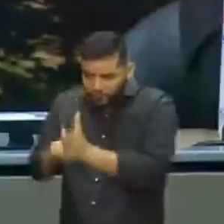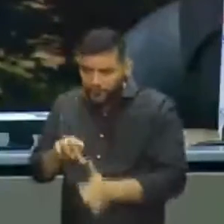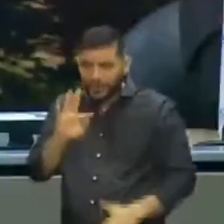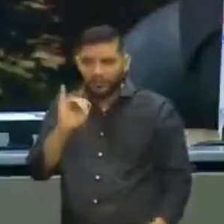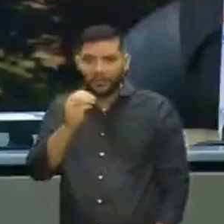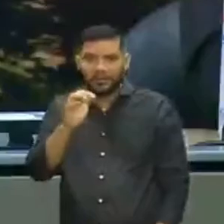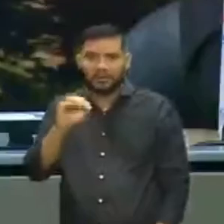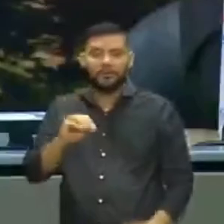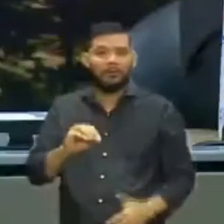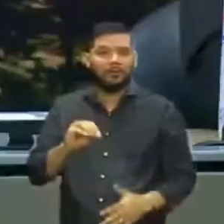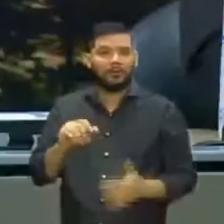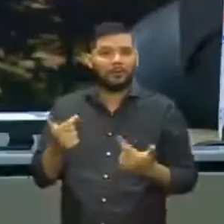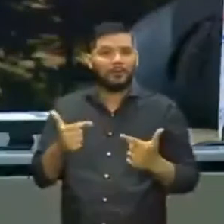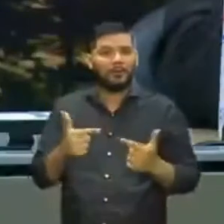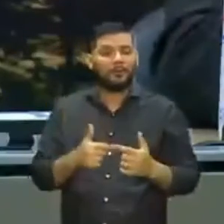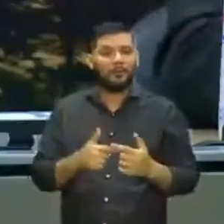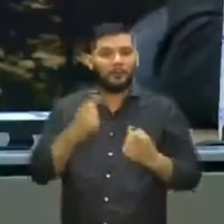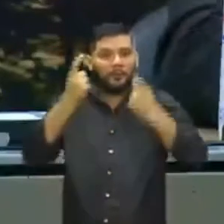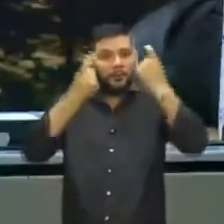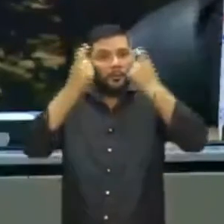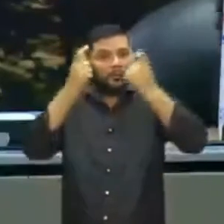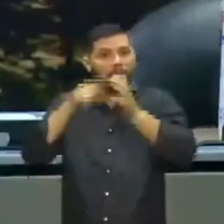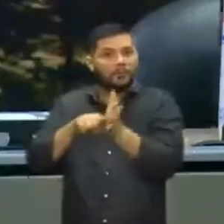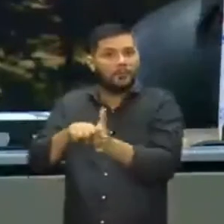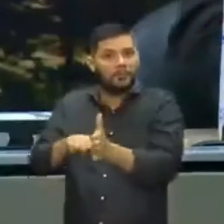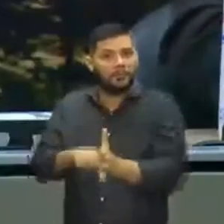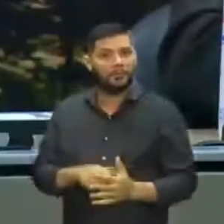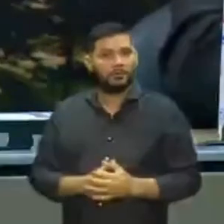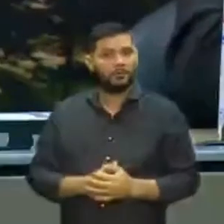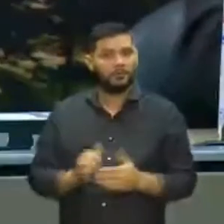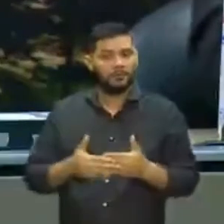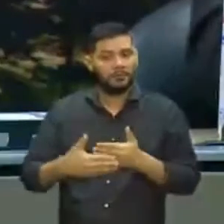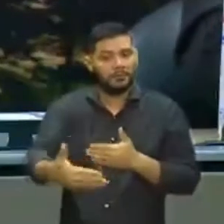tem? Porque ele ficou preocupado com a investigação, porque a CPI vai ser implantada.